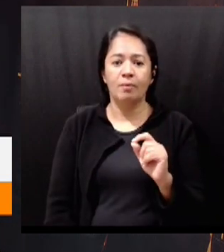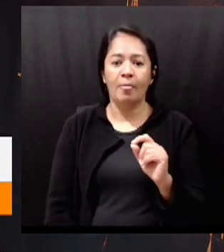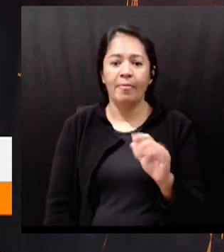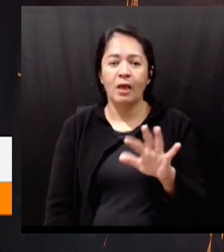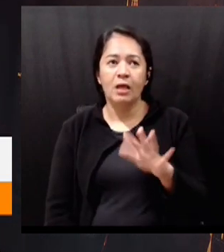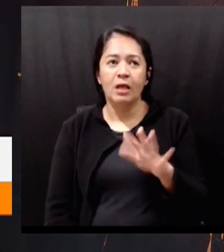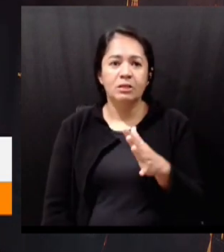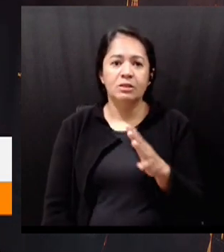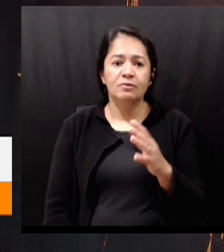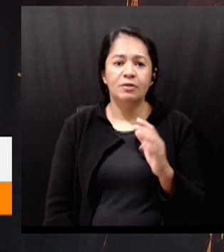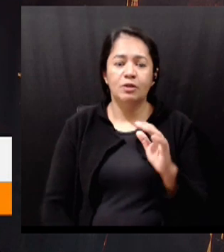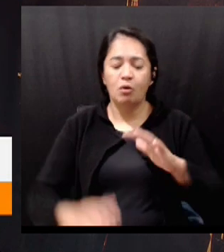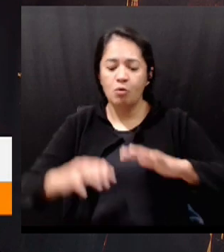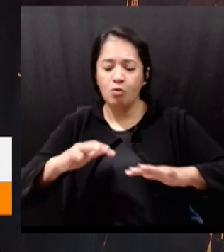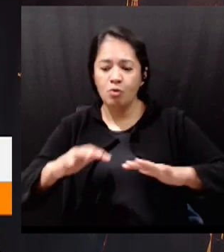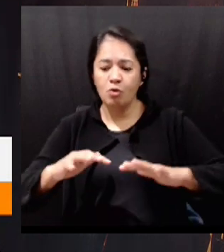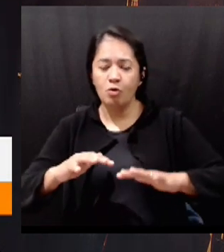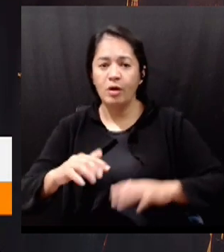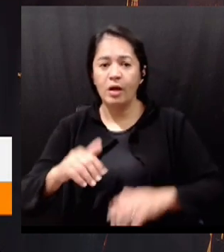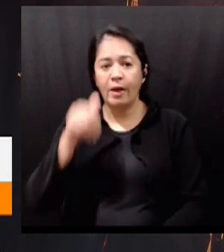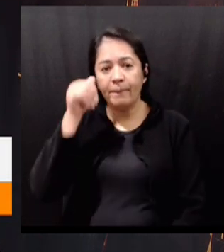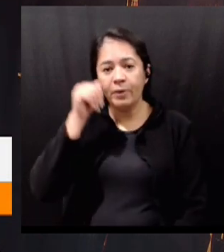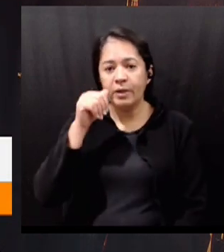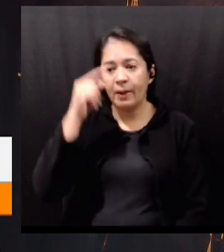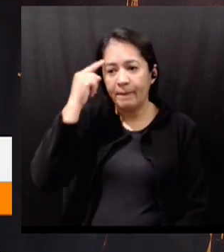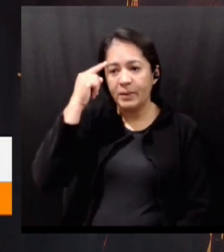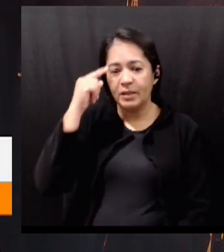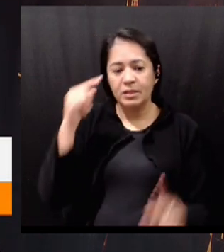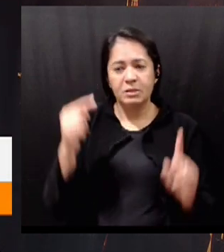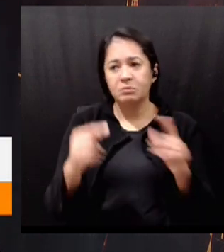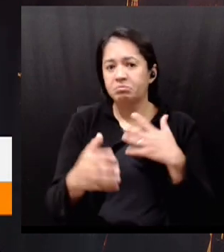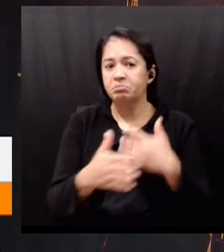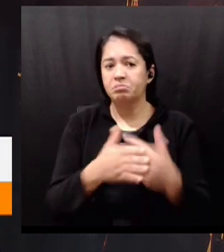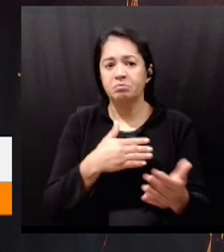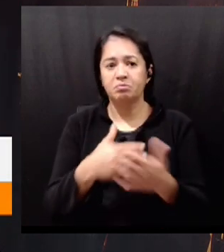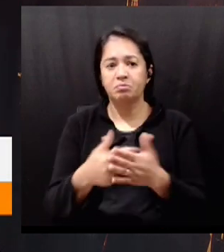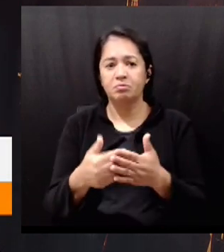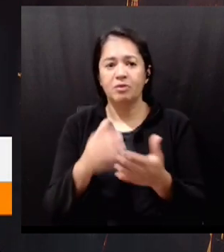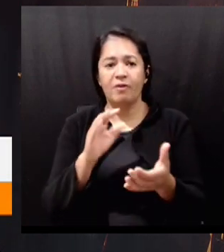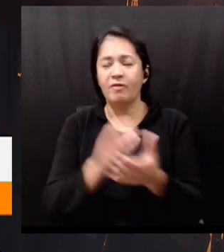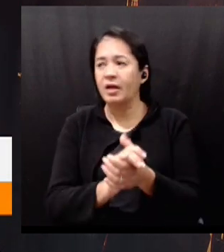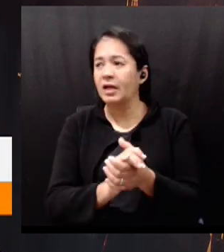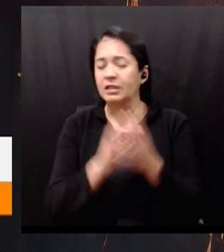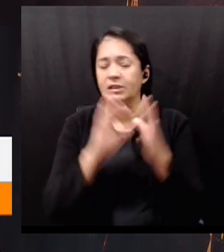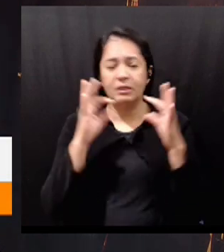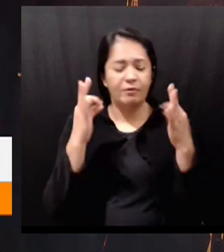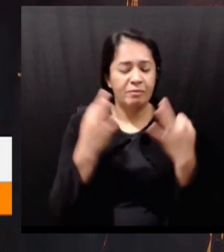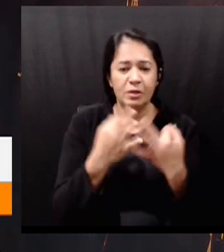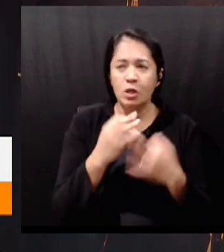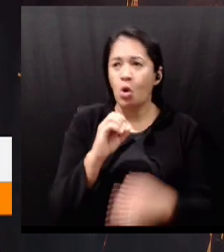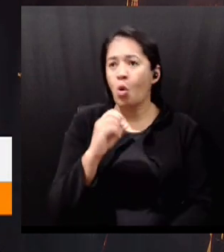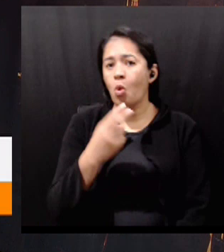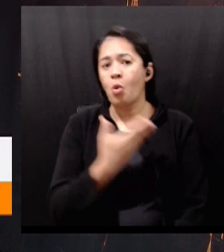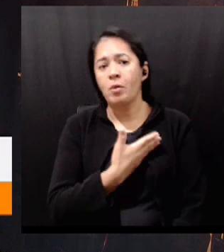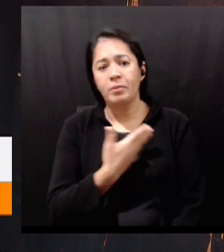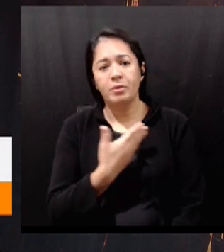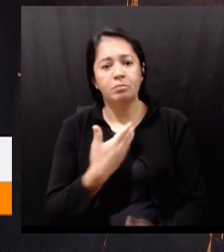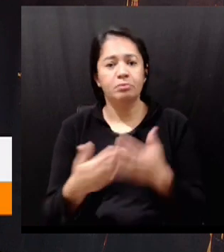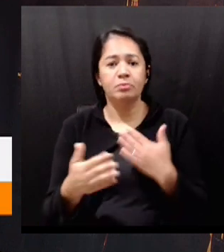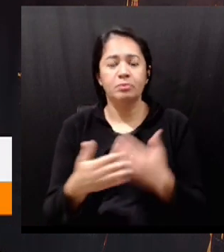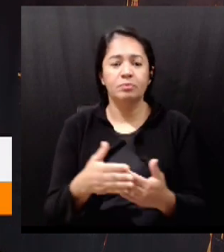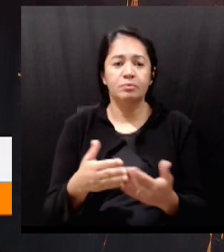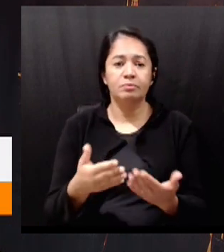mulher acha que a pessoa que está com ela, seja em família, ou então um colega, amigo, enfim, ela